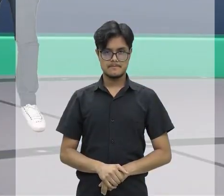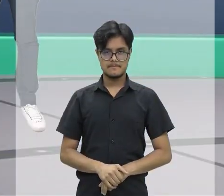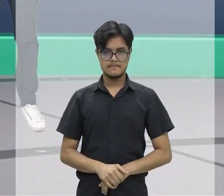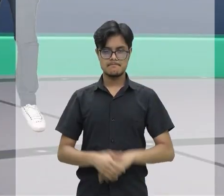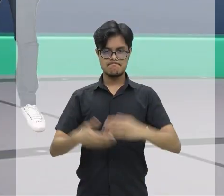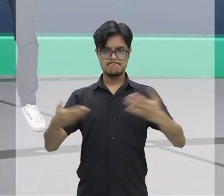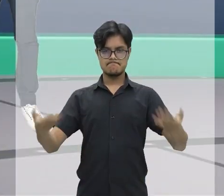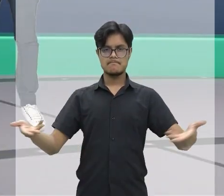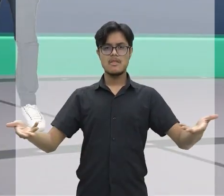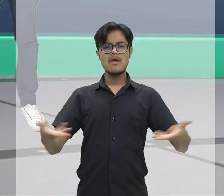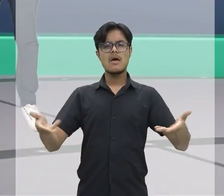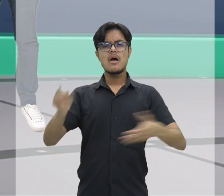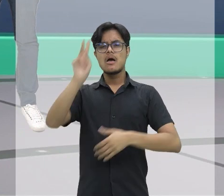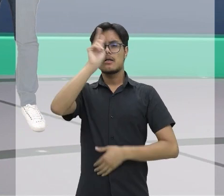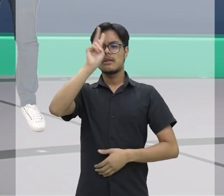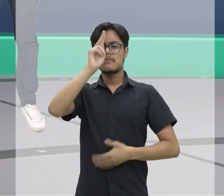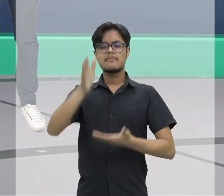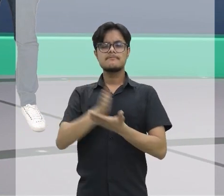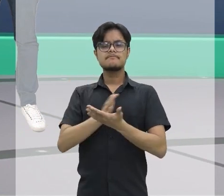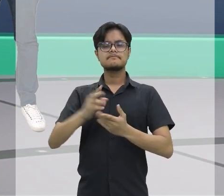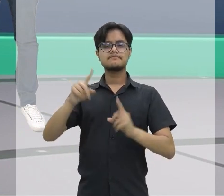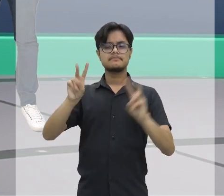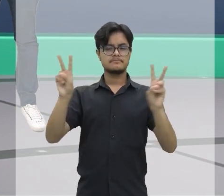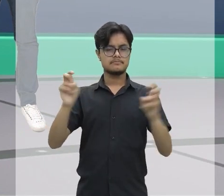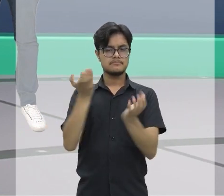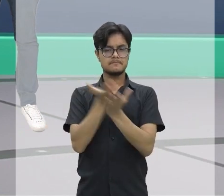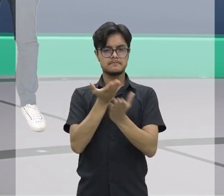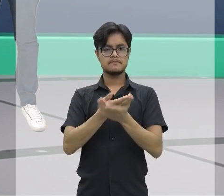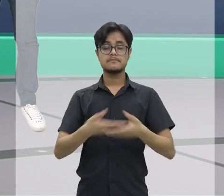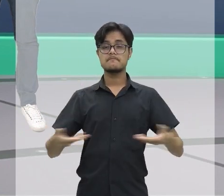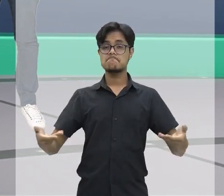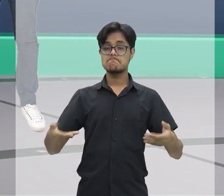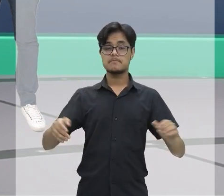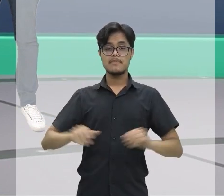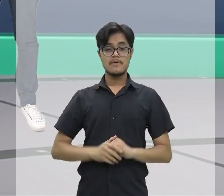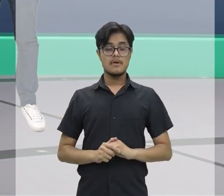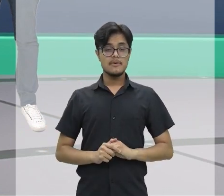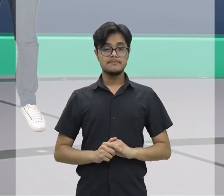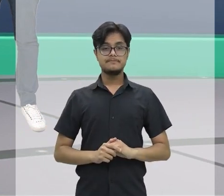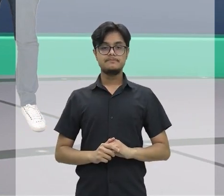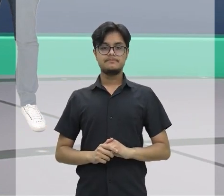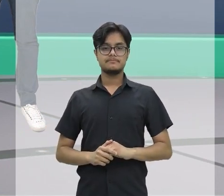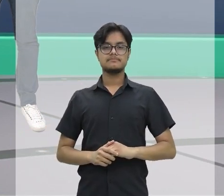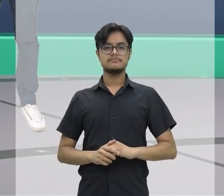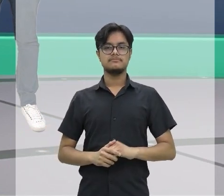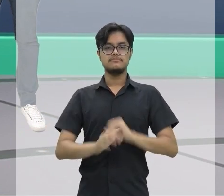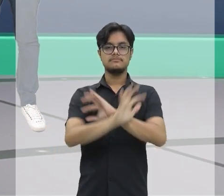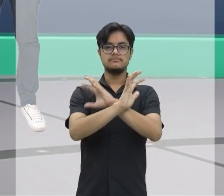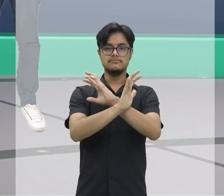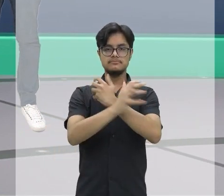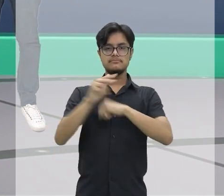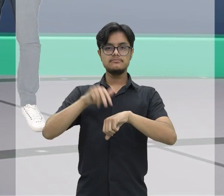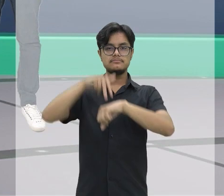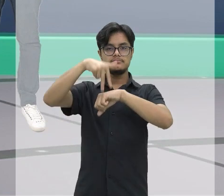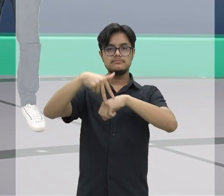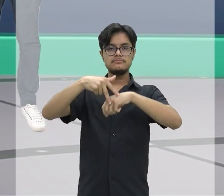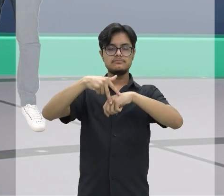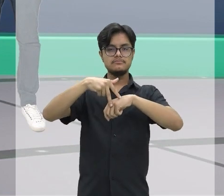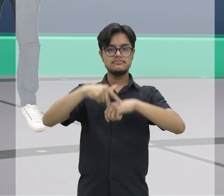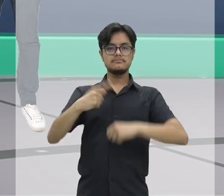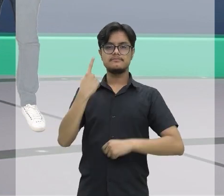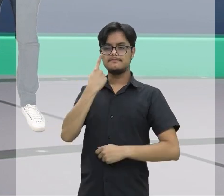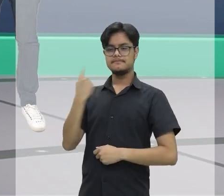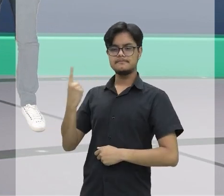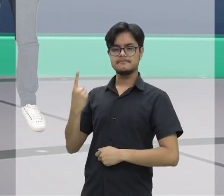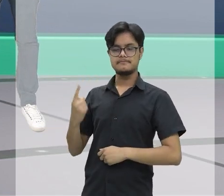E agora nós vamos relembrar aí os conteúdos que foram estudados na nossa aula, onde nós falamos sobre o sistema esquelético, e aí está ele de volta, o